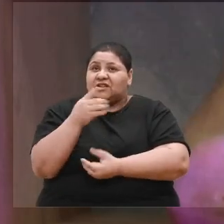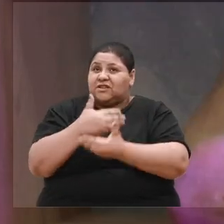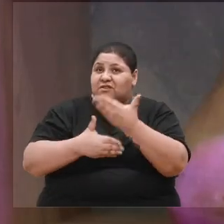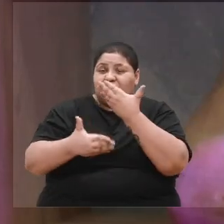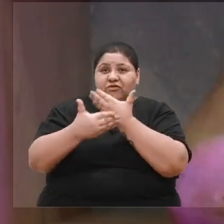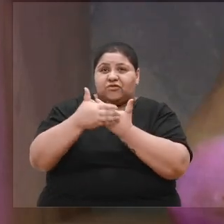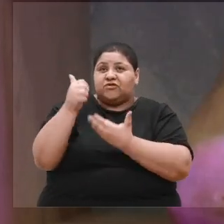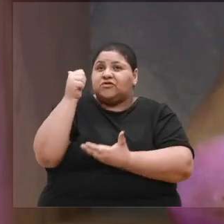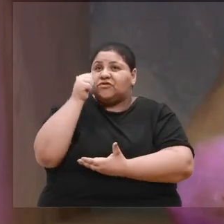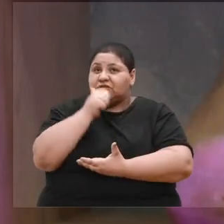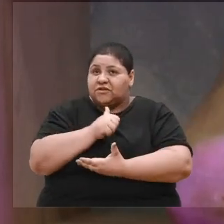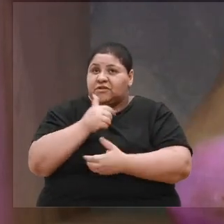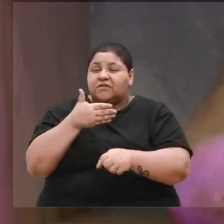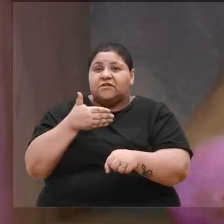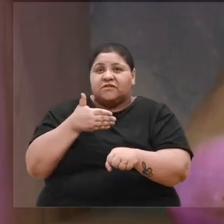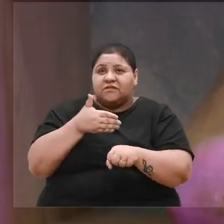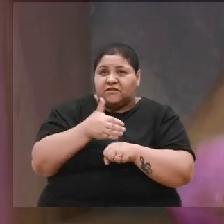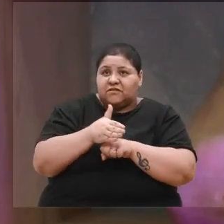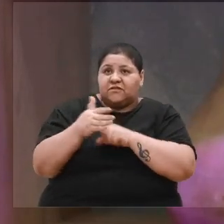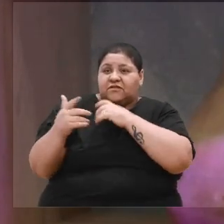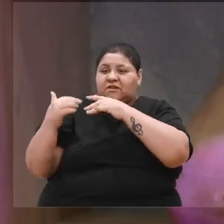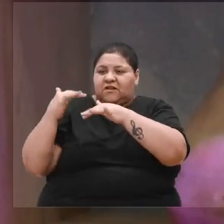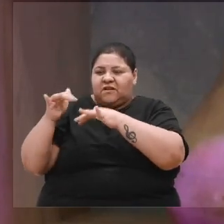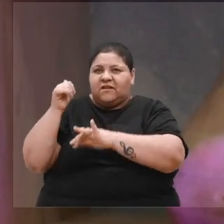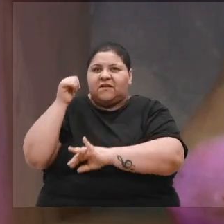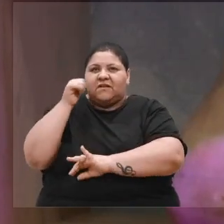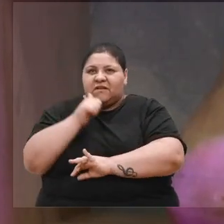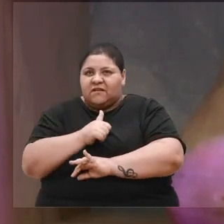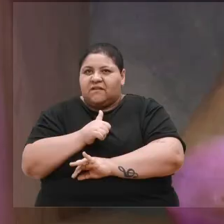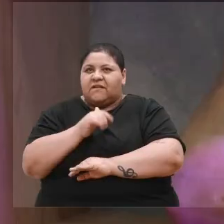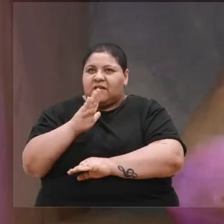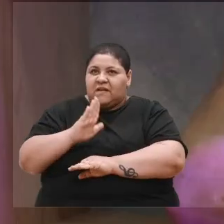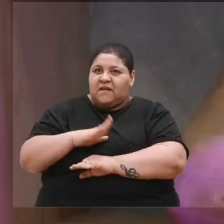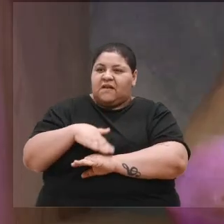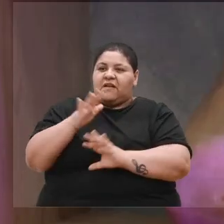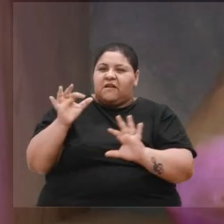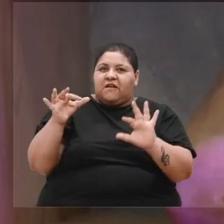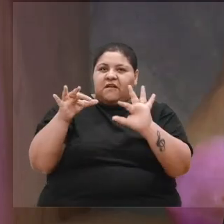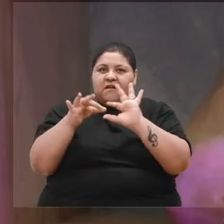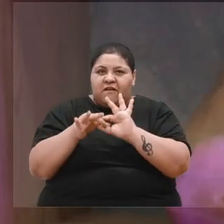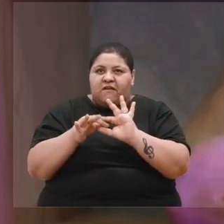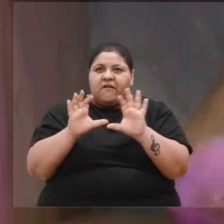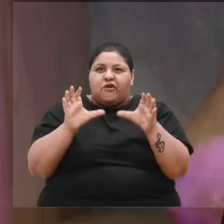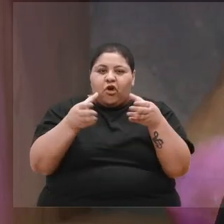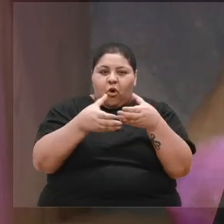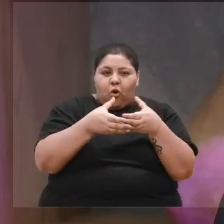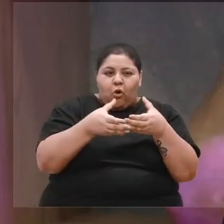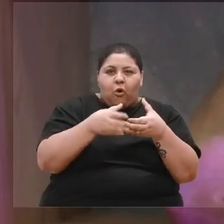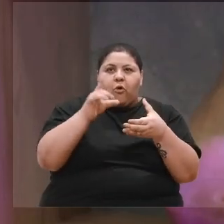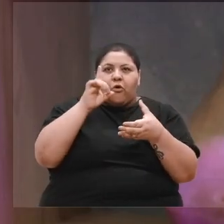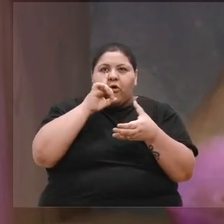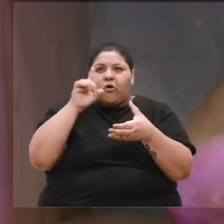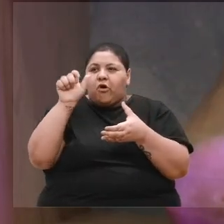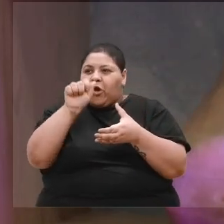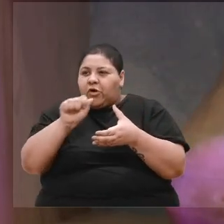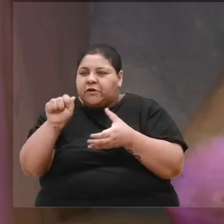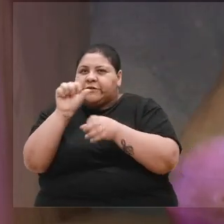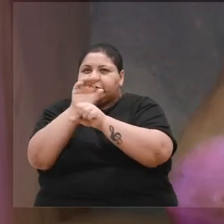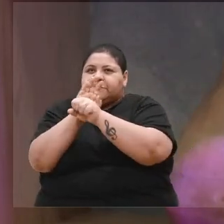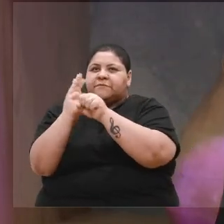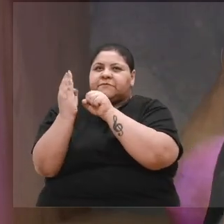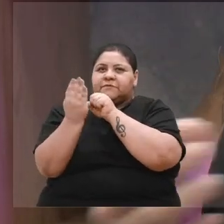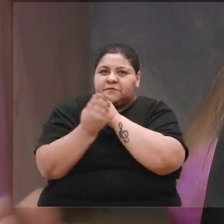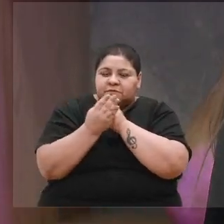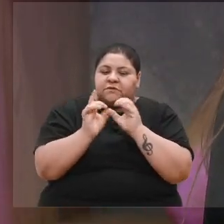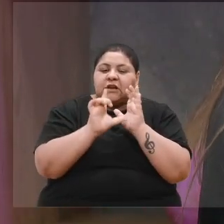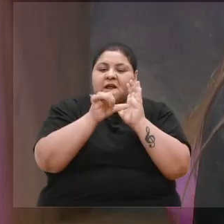eram todas as mulheres, embora participavam do movimento de mulheres, que é mais ligado aos clubes de mães, às associações de bairro,